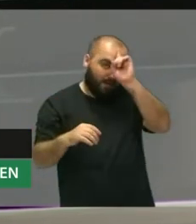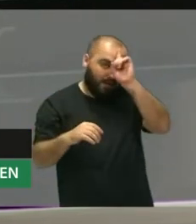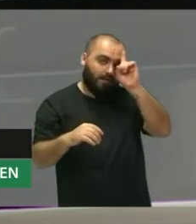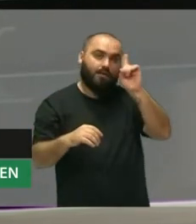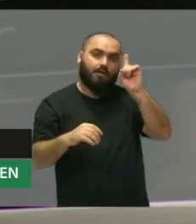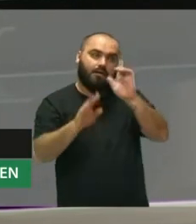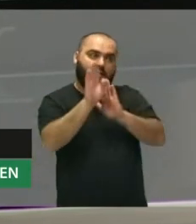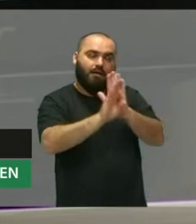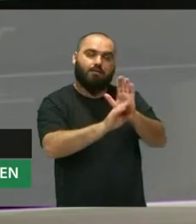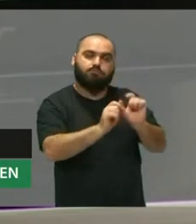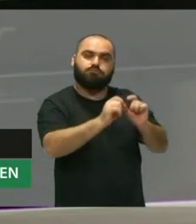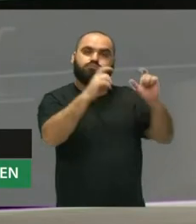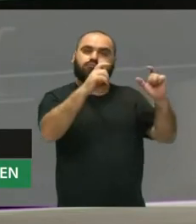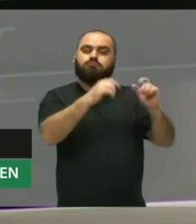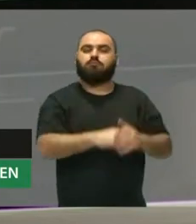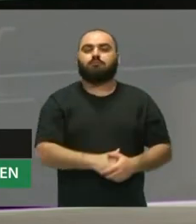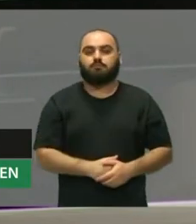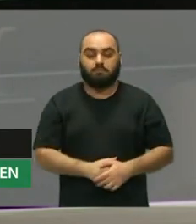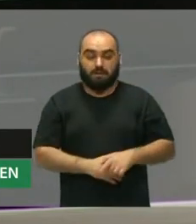Nesse hospital,